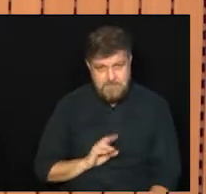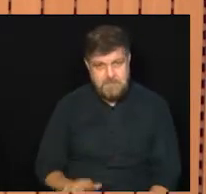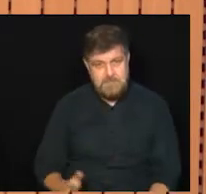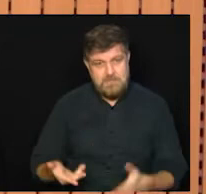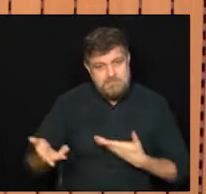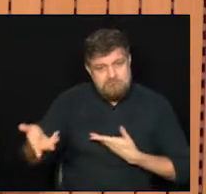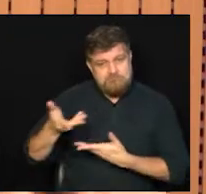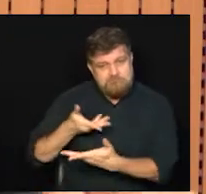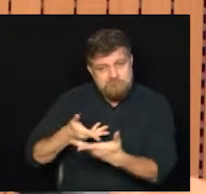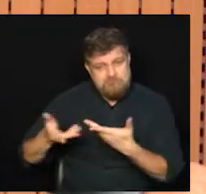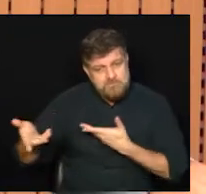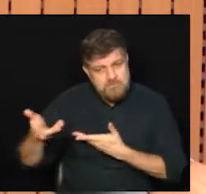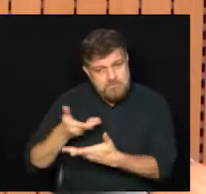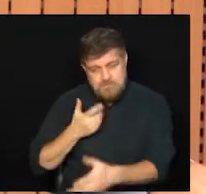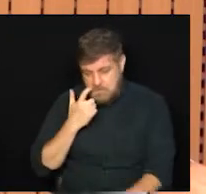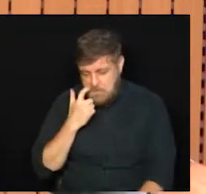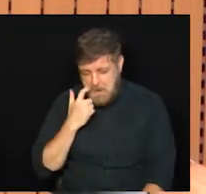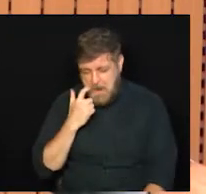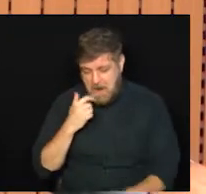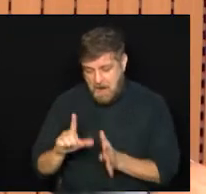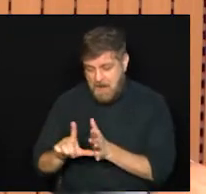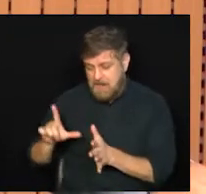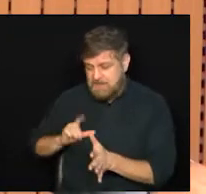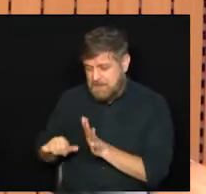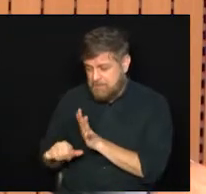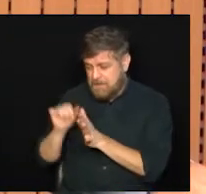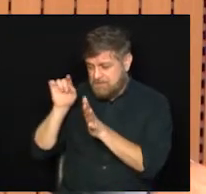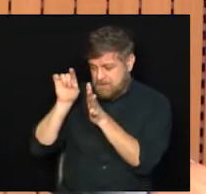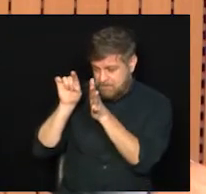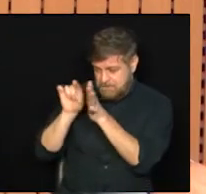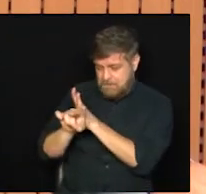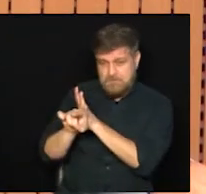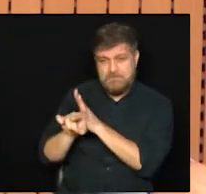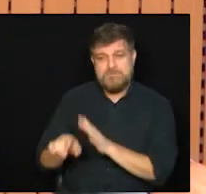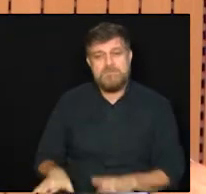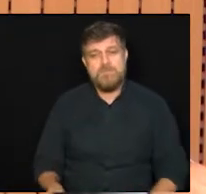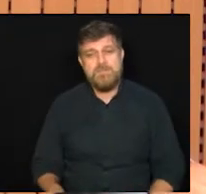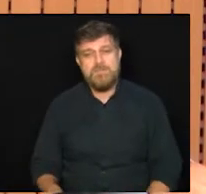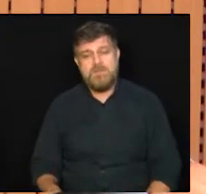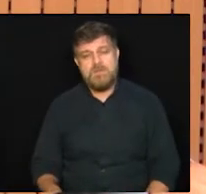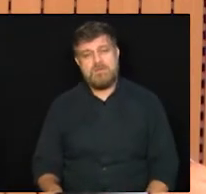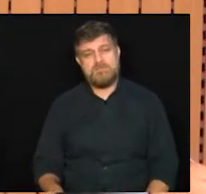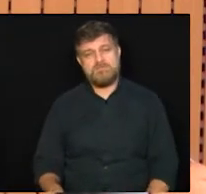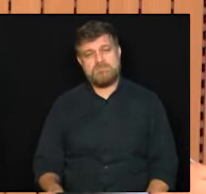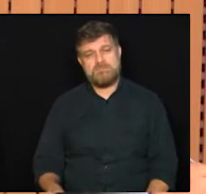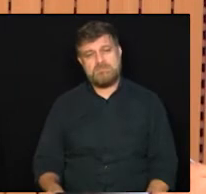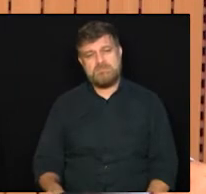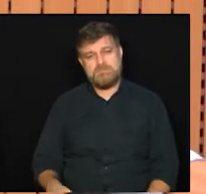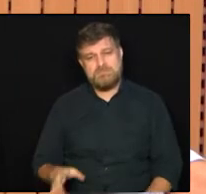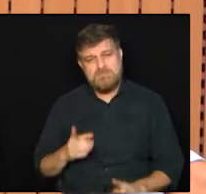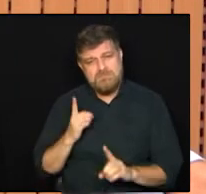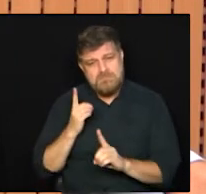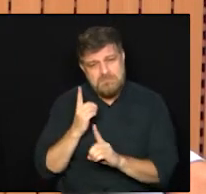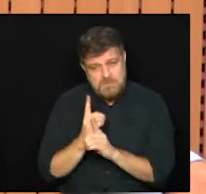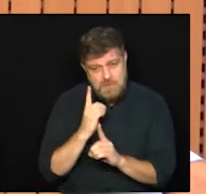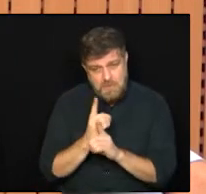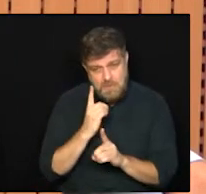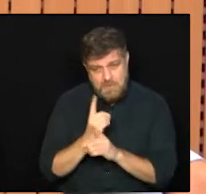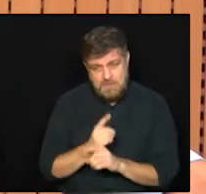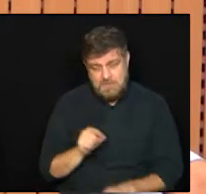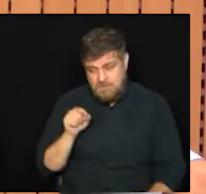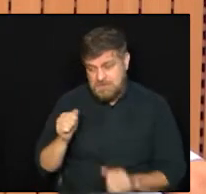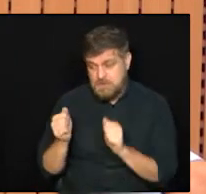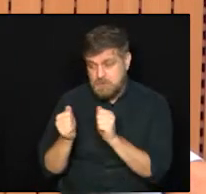uma sequência. Mas antes de fazer primeiro questionamento, nesse encontro que os senhores tiveram com